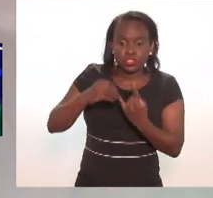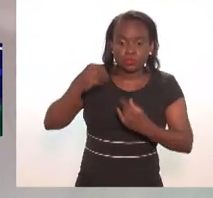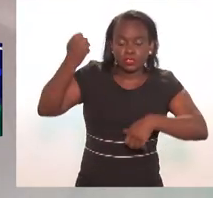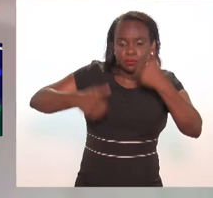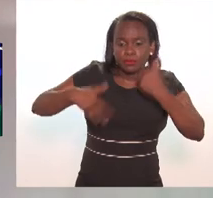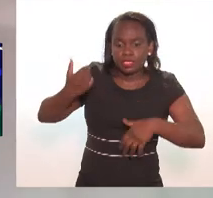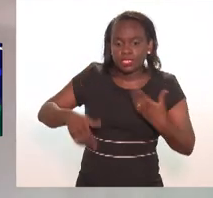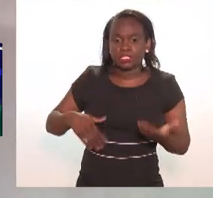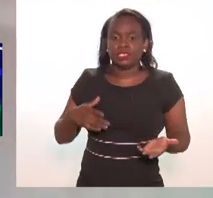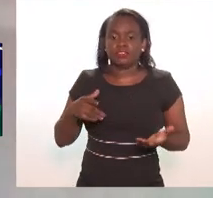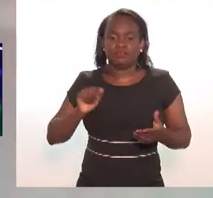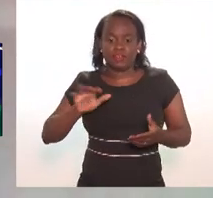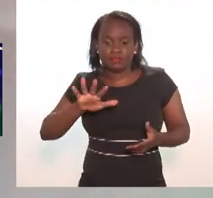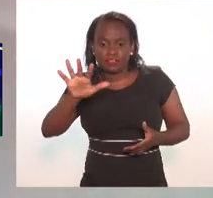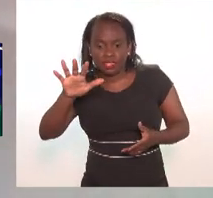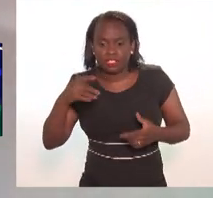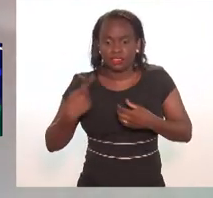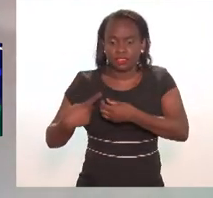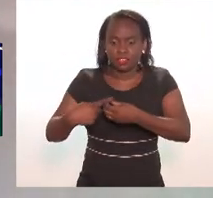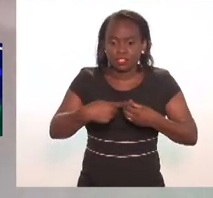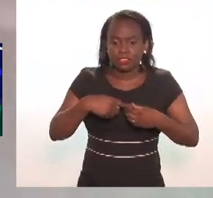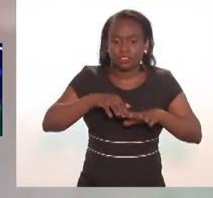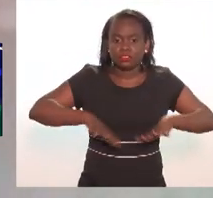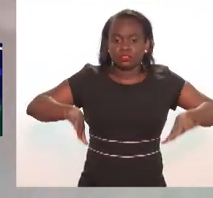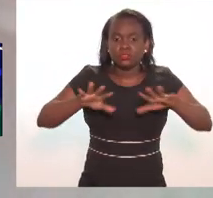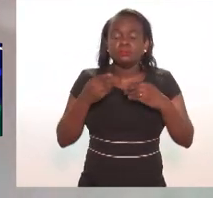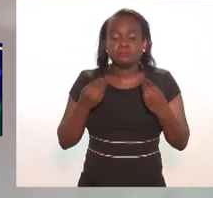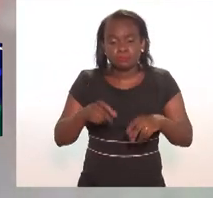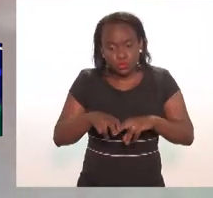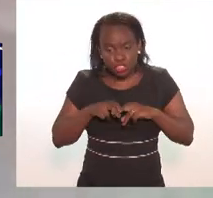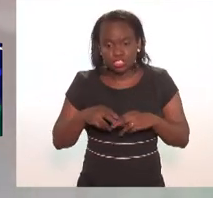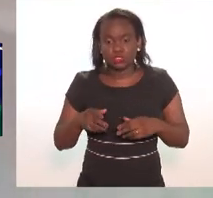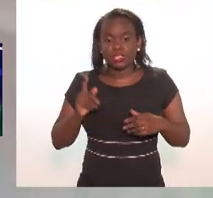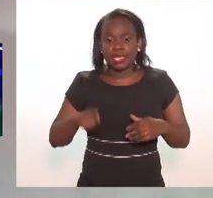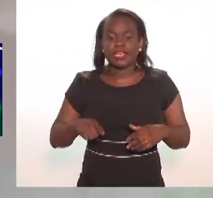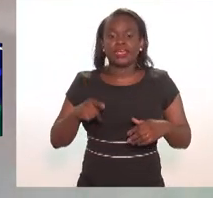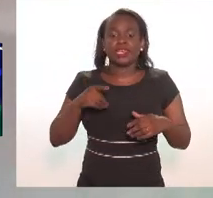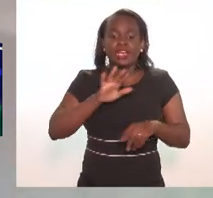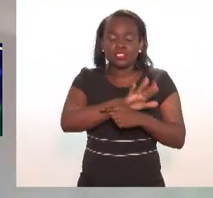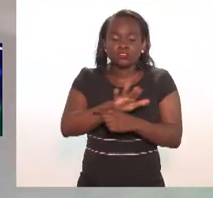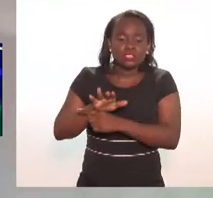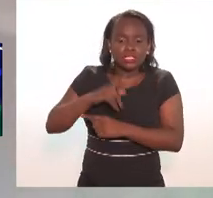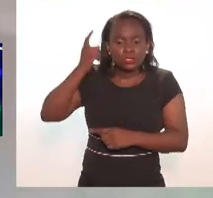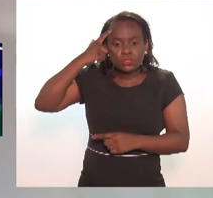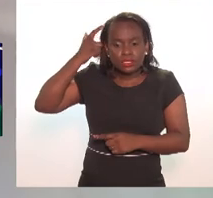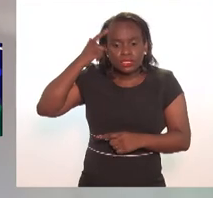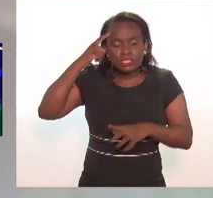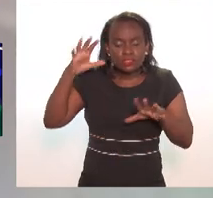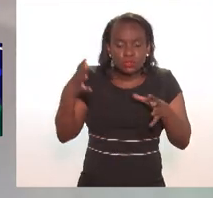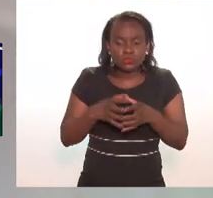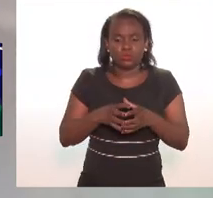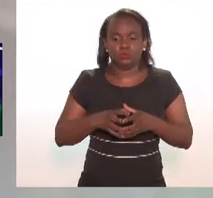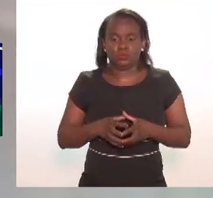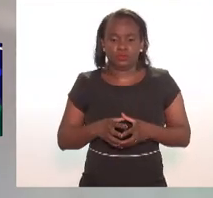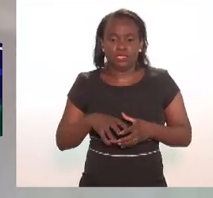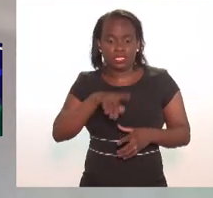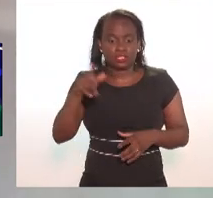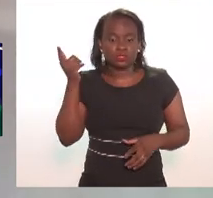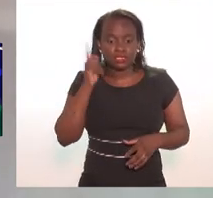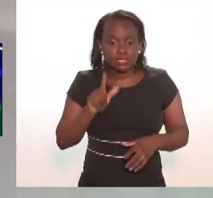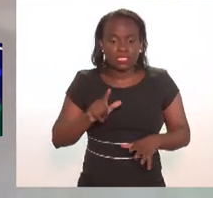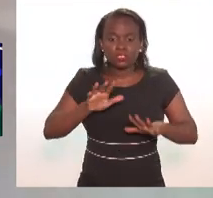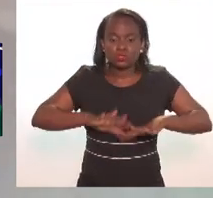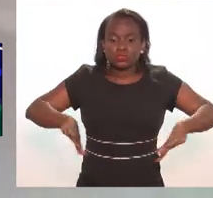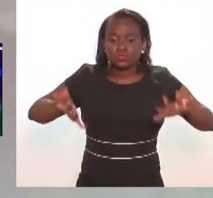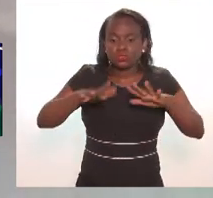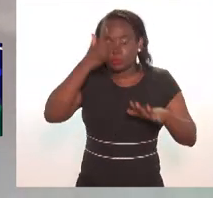questão nas favelas, nos territórios periféricos, é para isso, é para gerar uma consciência coletiva, para que a gente possa estar envolvendo todos